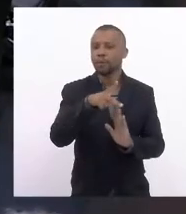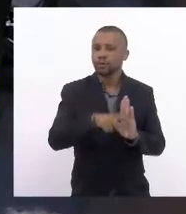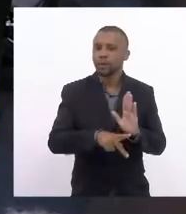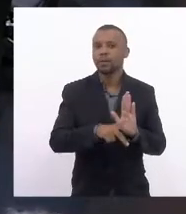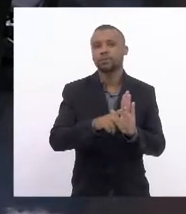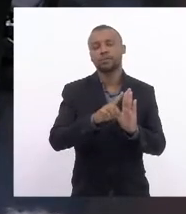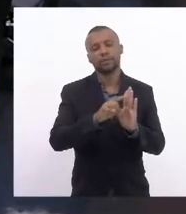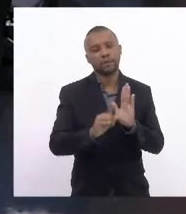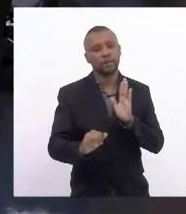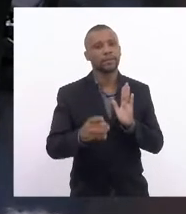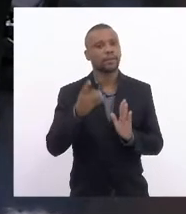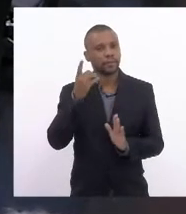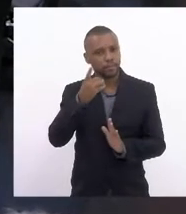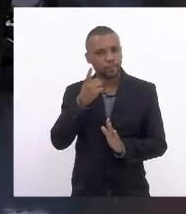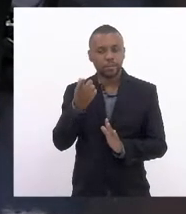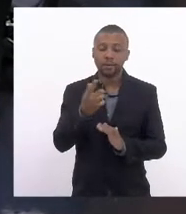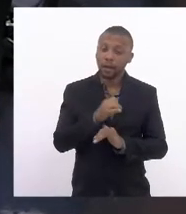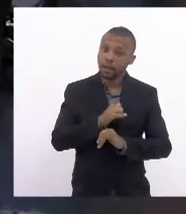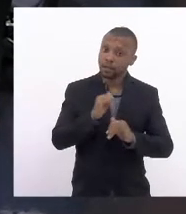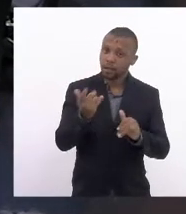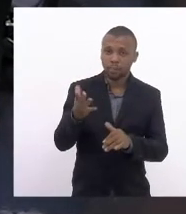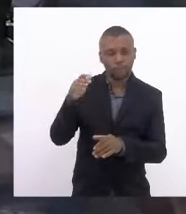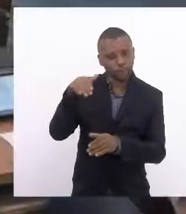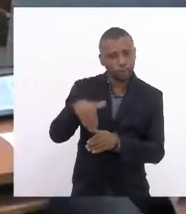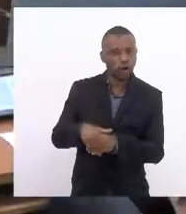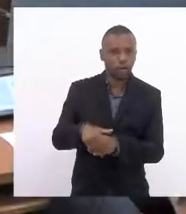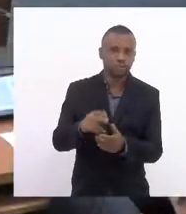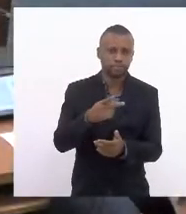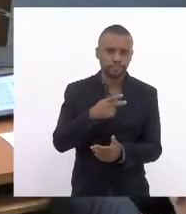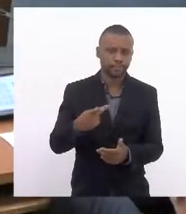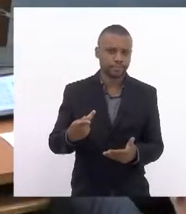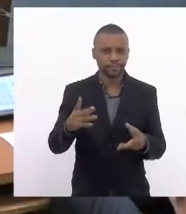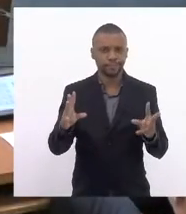já declarando já meu voto nesse sentido, senhor presidente.